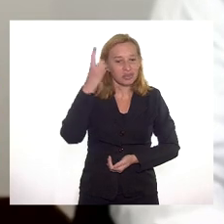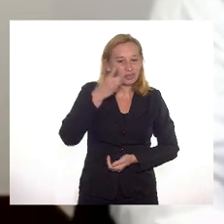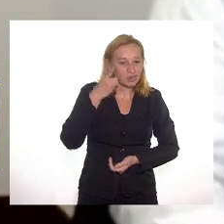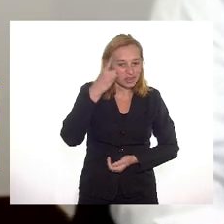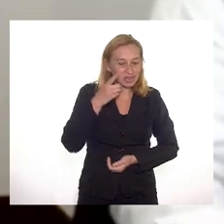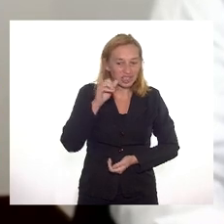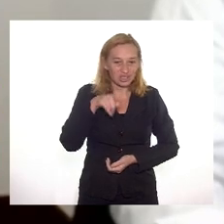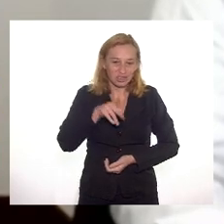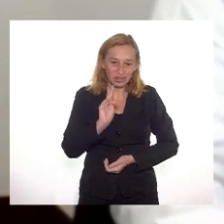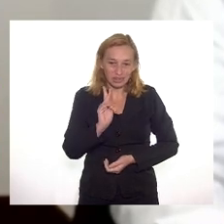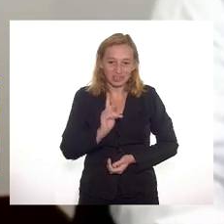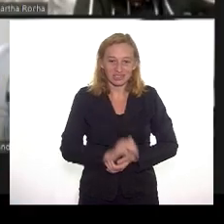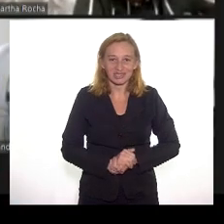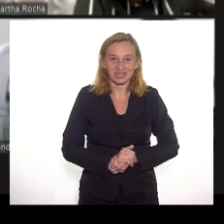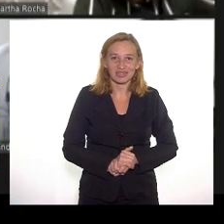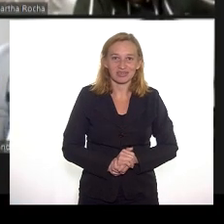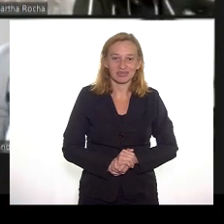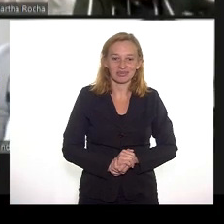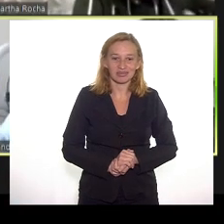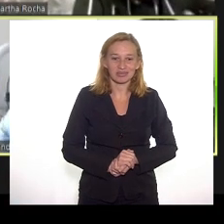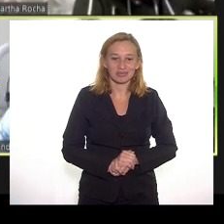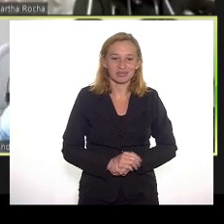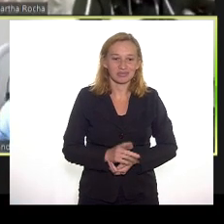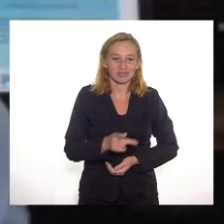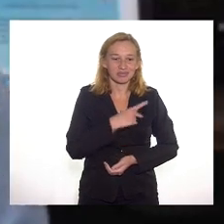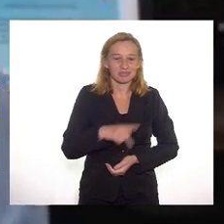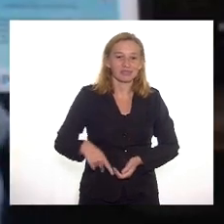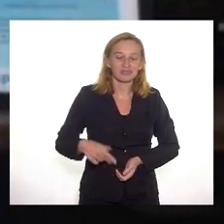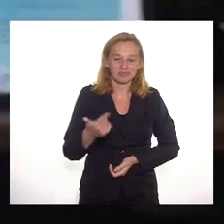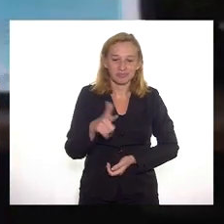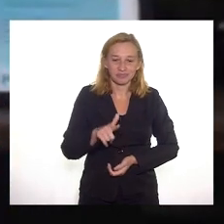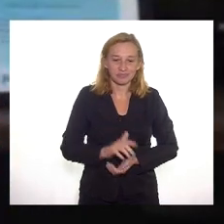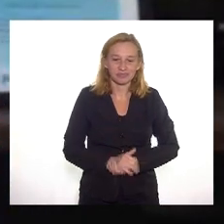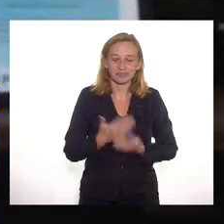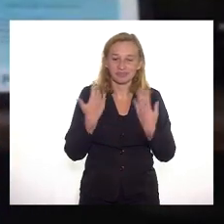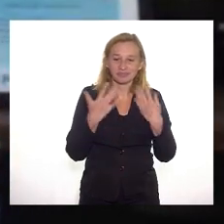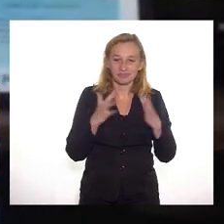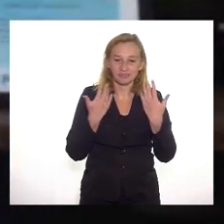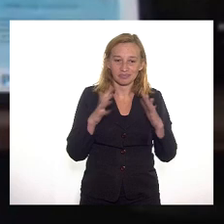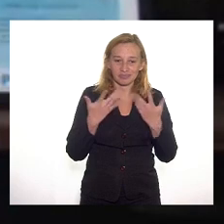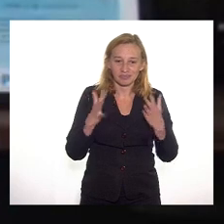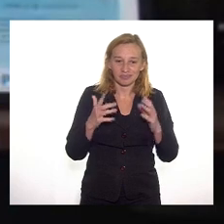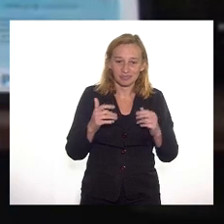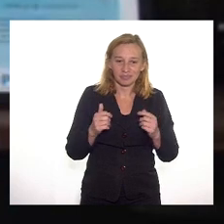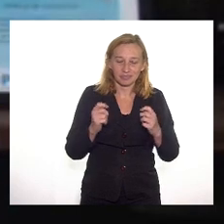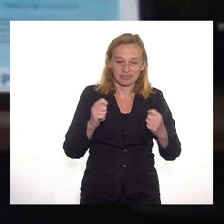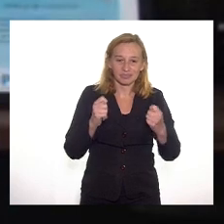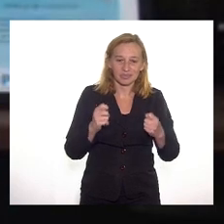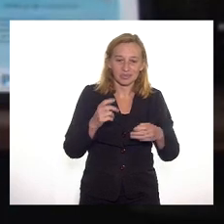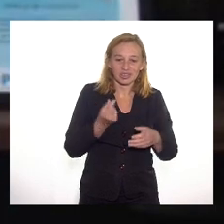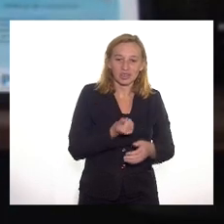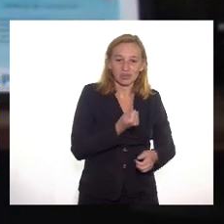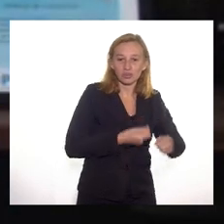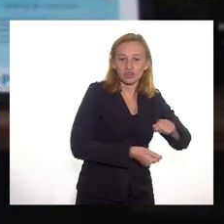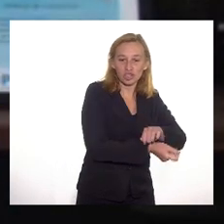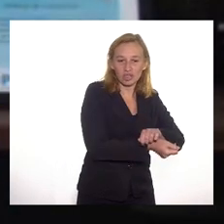Alexandre Knoploch. Presidente, mais uma vez, parabenizar, espero que o fundo seja usado exatamente